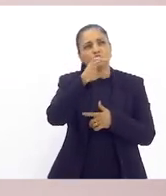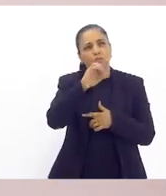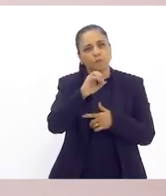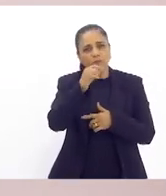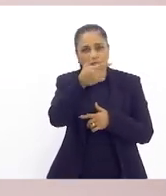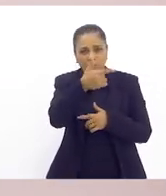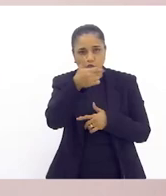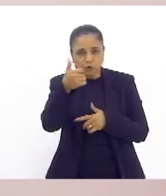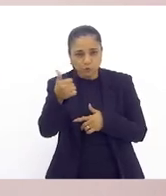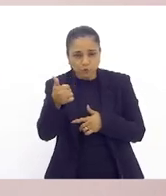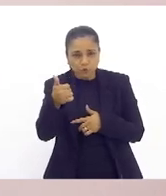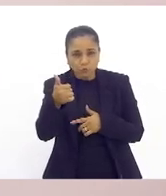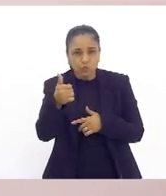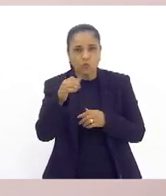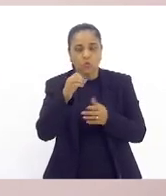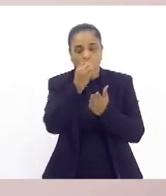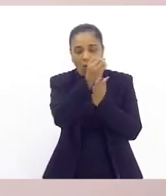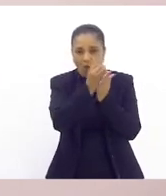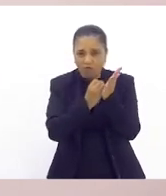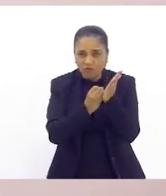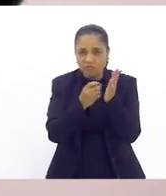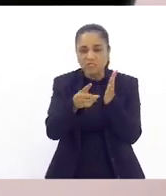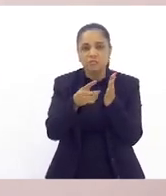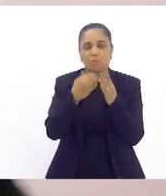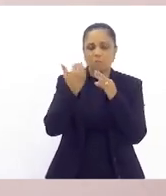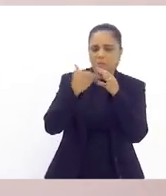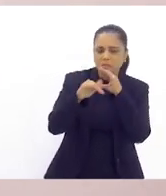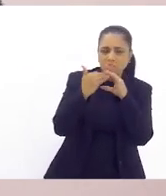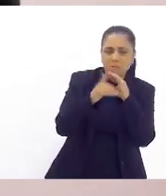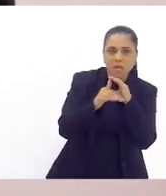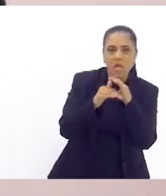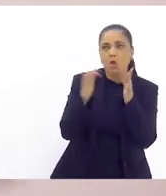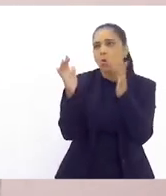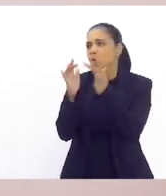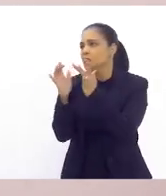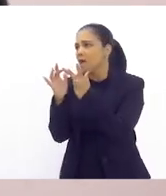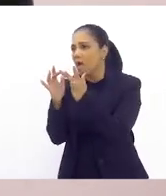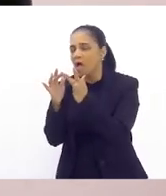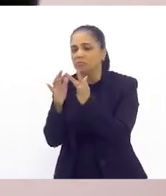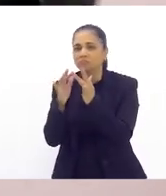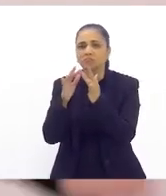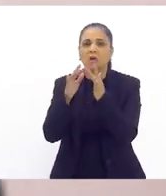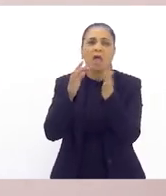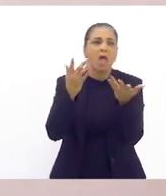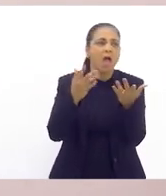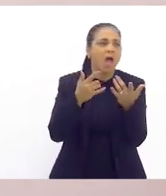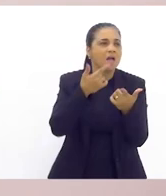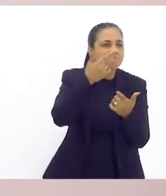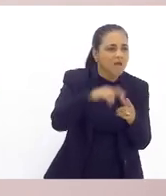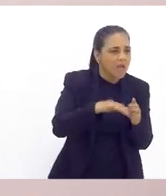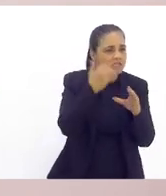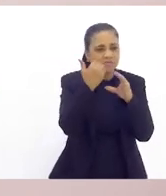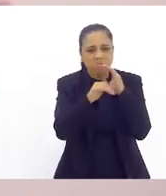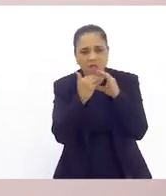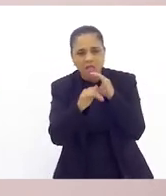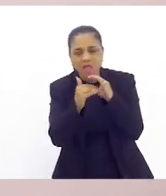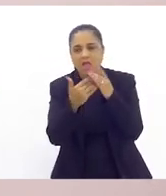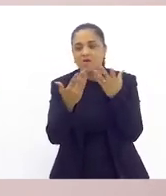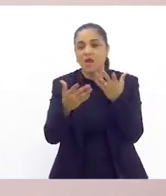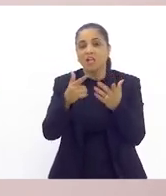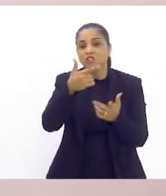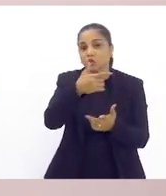tá aí a hora falam para mandar e-mail embora falam para fazer contato que eu não sei quem que eu não sei quem depois é outra vez aí meio e